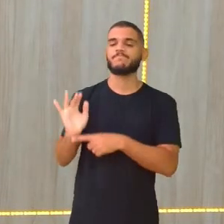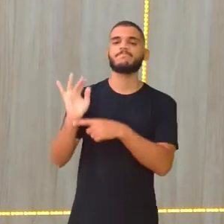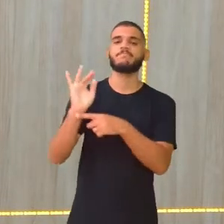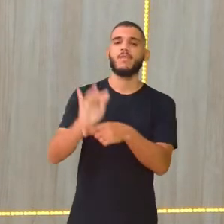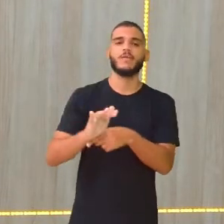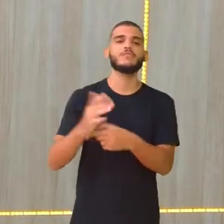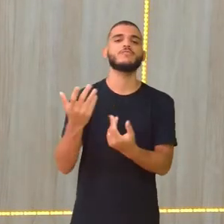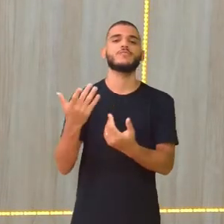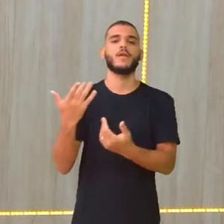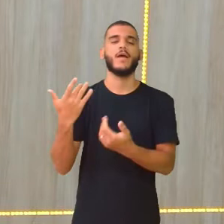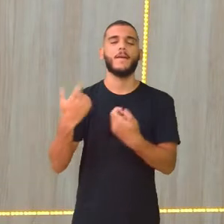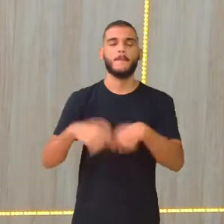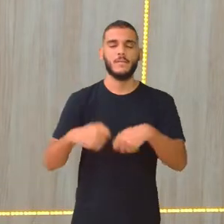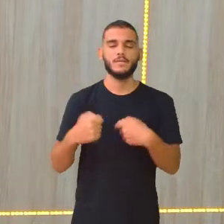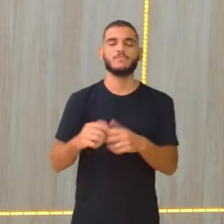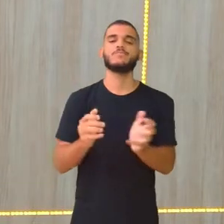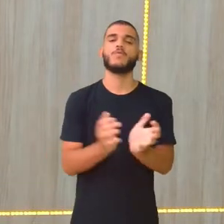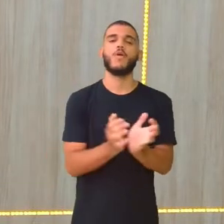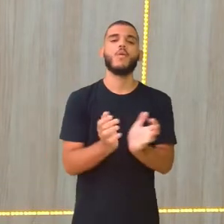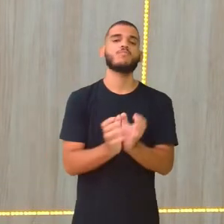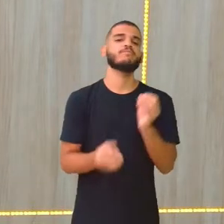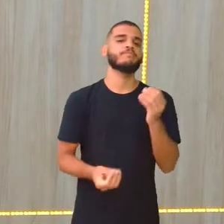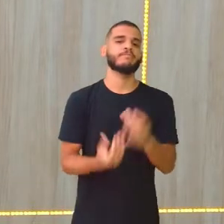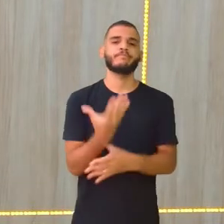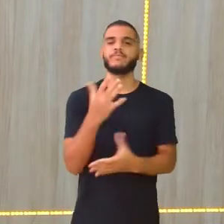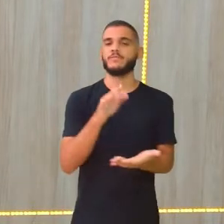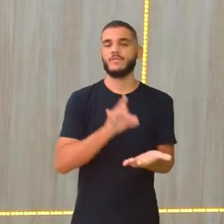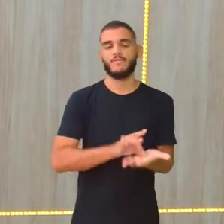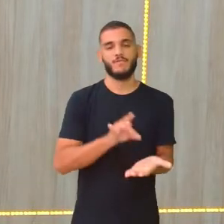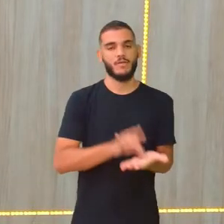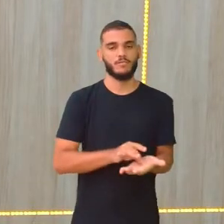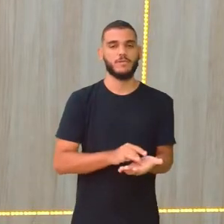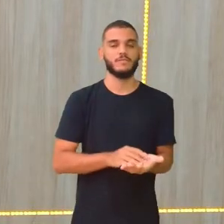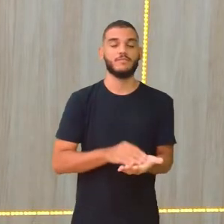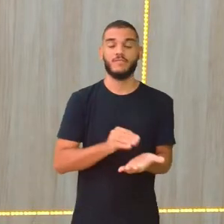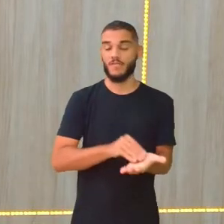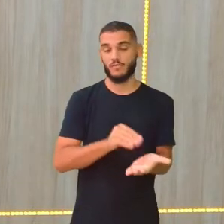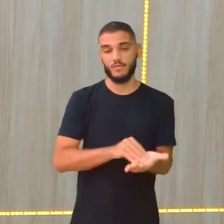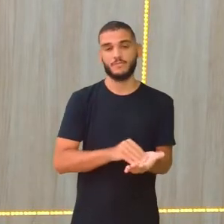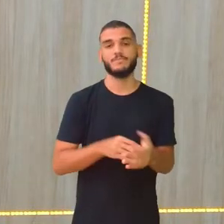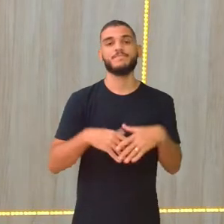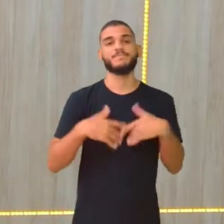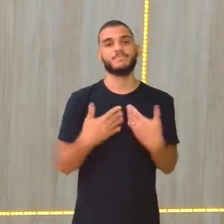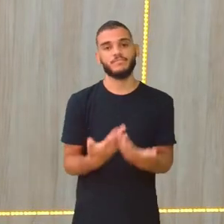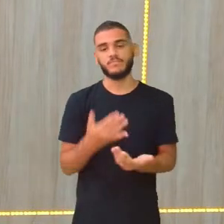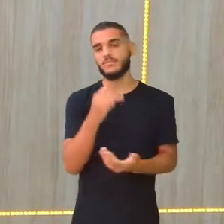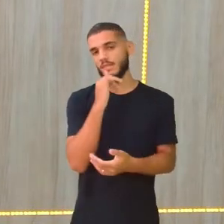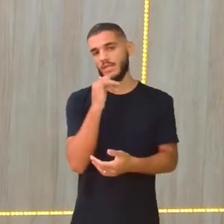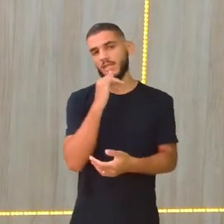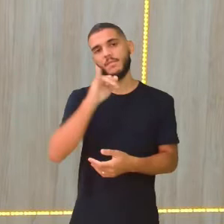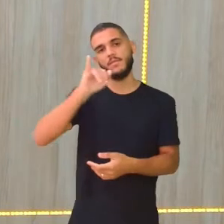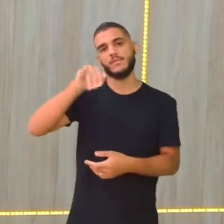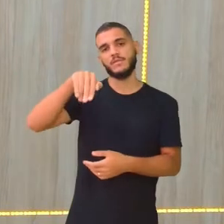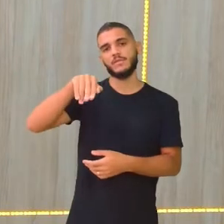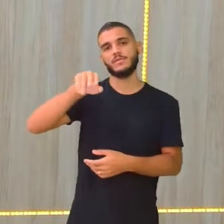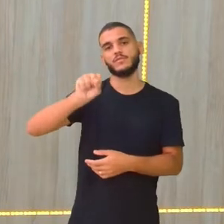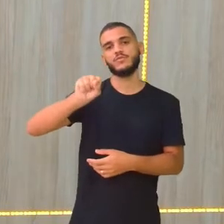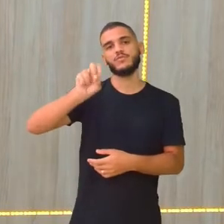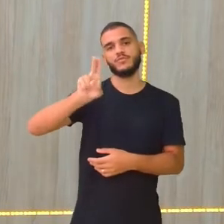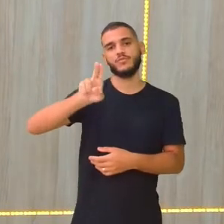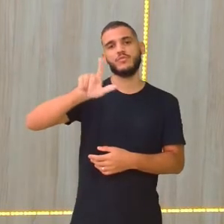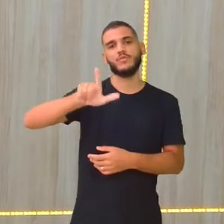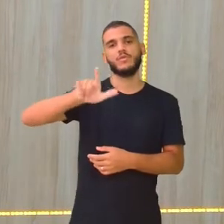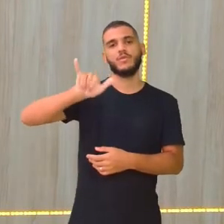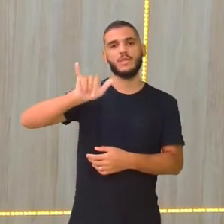uma necessidade daquele grupo que não produzia mais aquela substância, que o exemplo foi aí a questão da insulina. Então, vamos